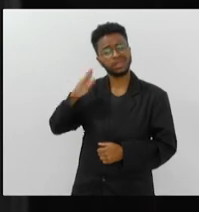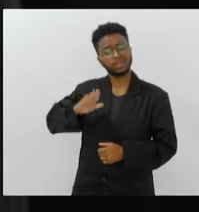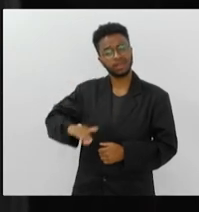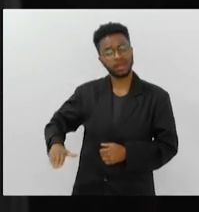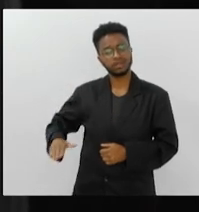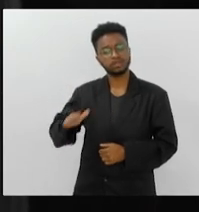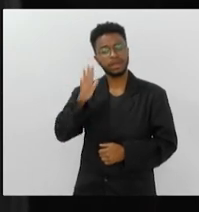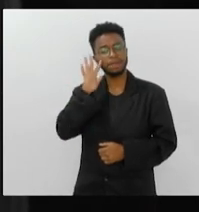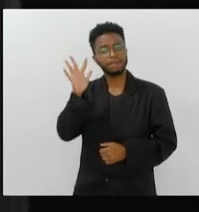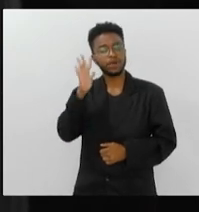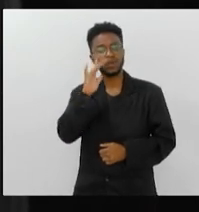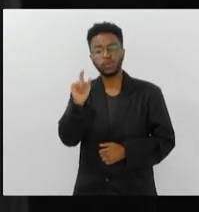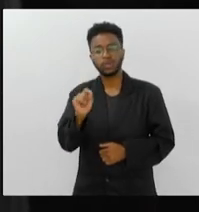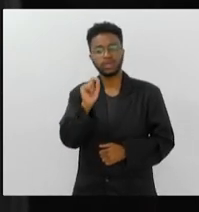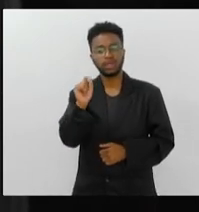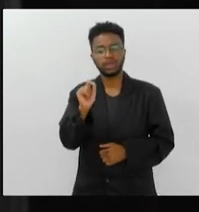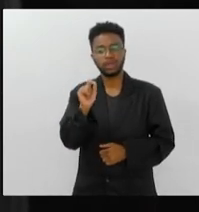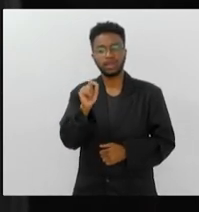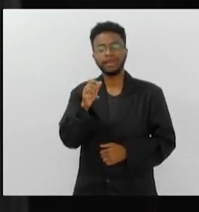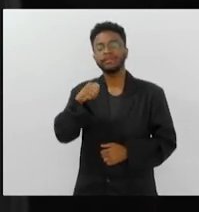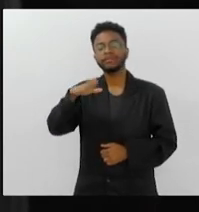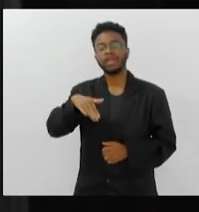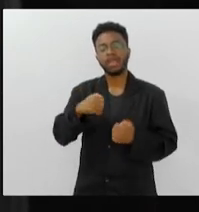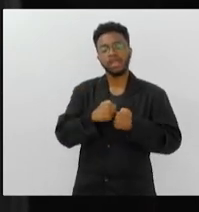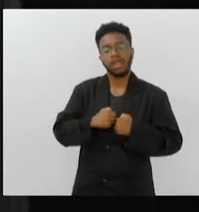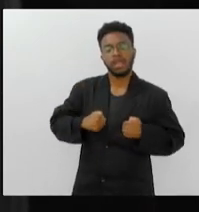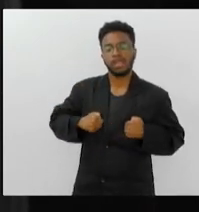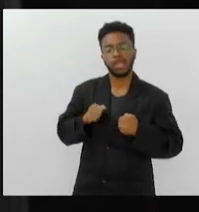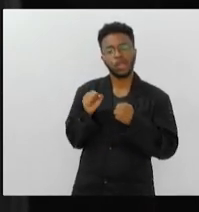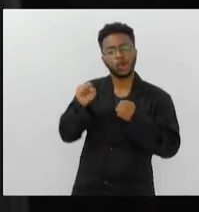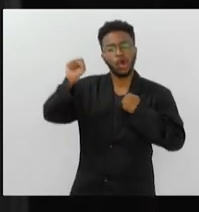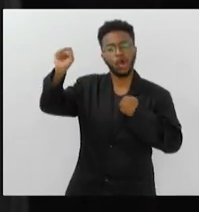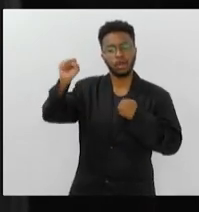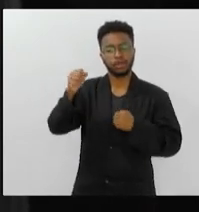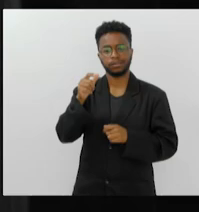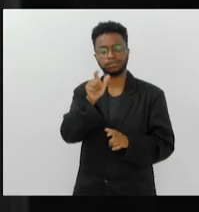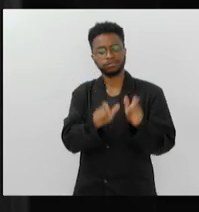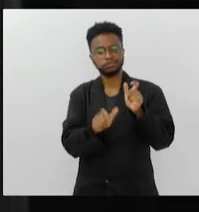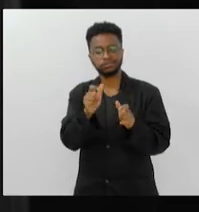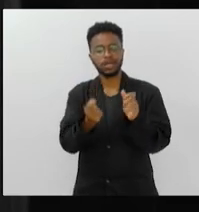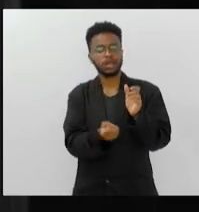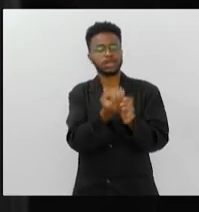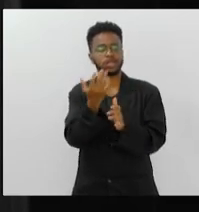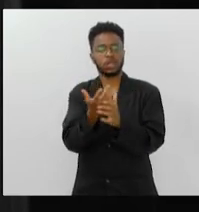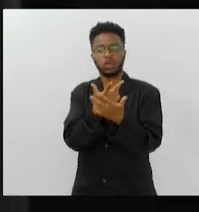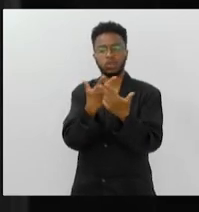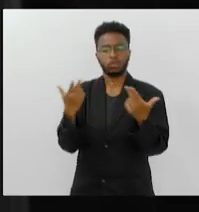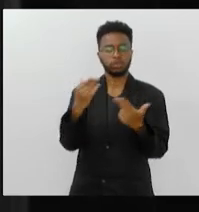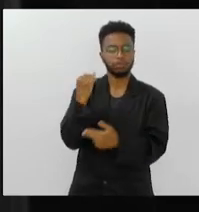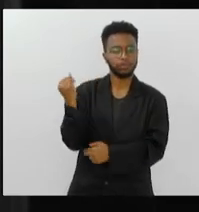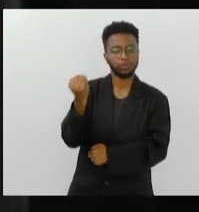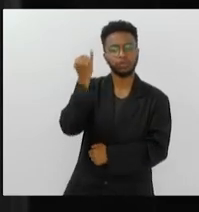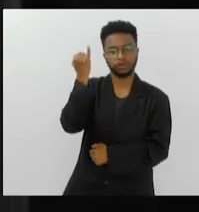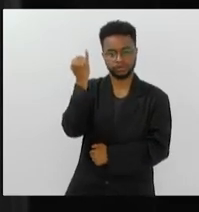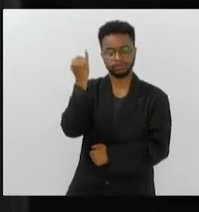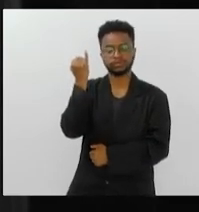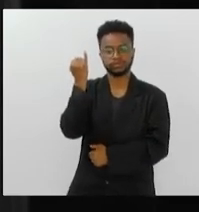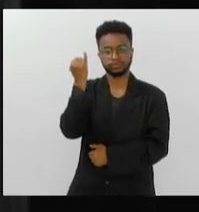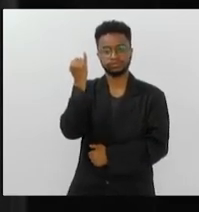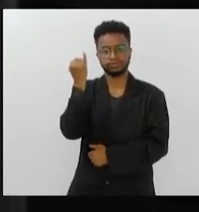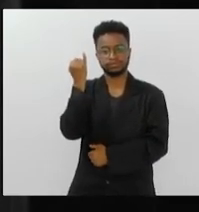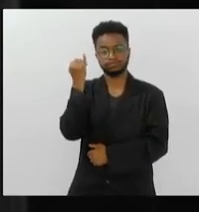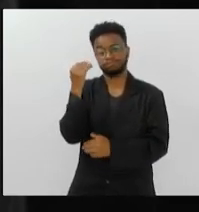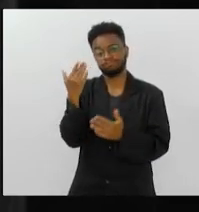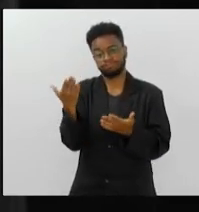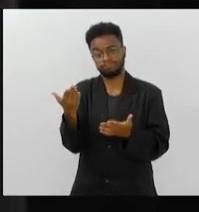nós imaginamos aqueles nossos super-heróis, aquelas pessoas que realizam grandes feitos.